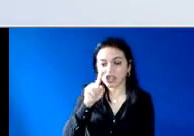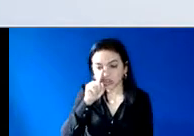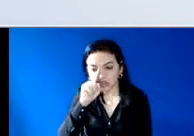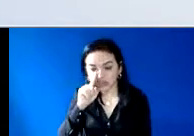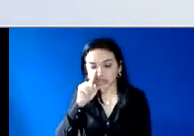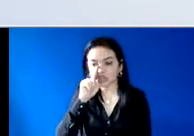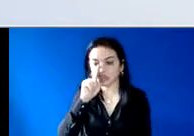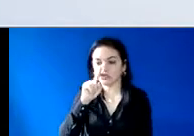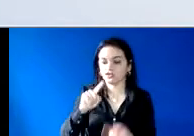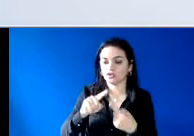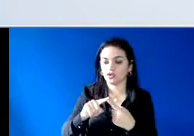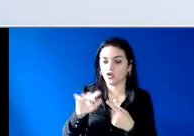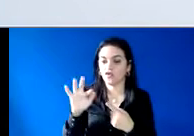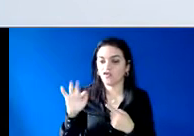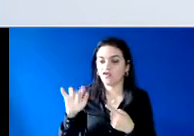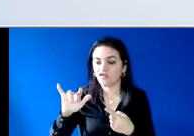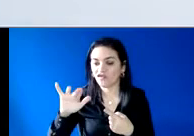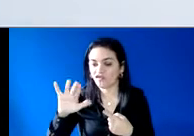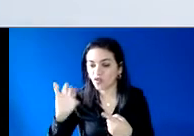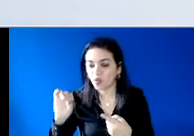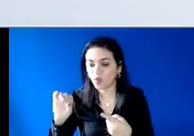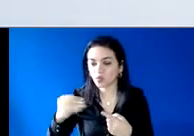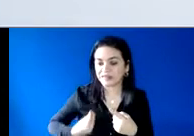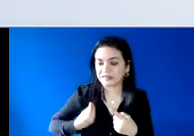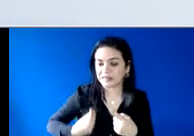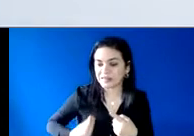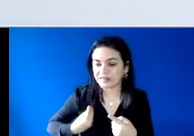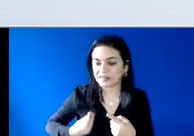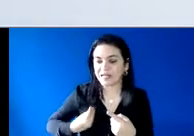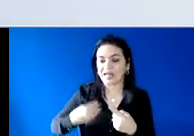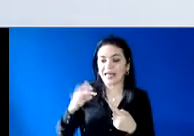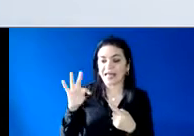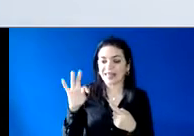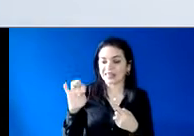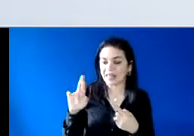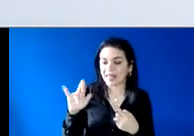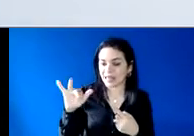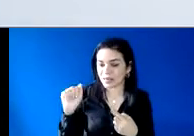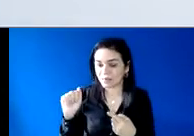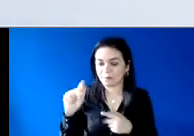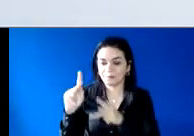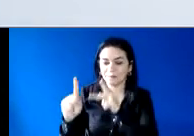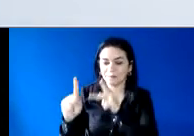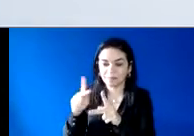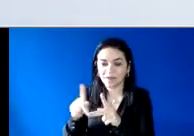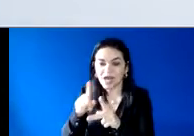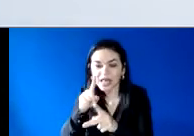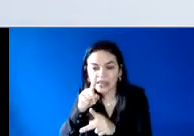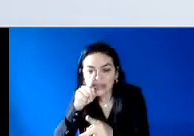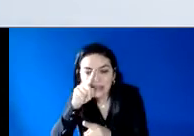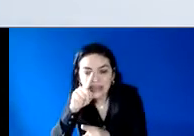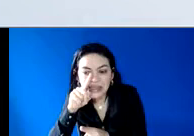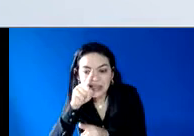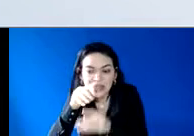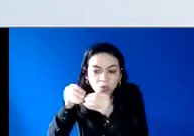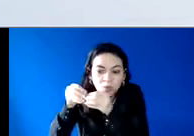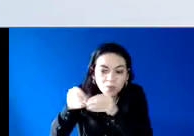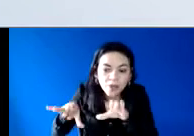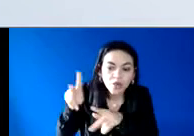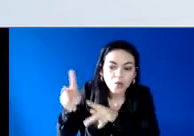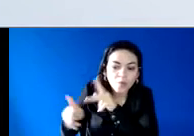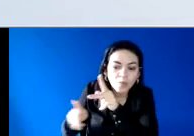os protocolos clínicos, as diretrizes terapêuticas, é para resolver o problema dos riscos da população. Dos riscos e dos danos que a população